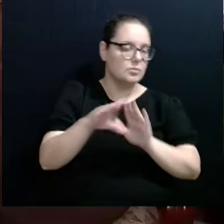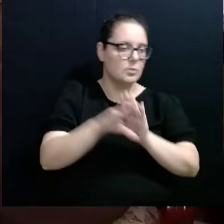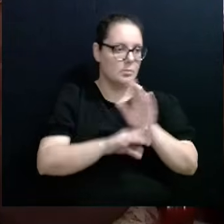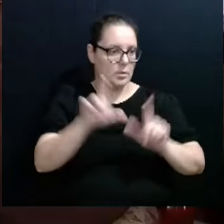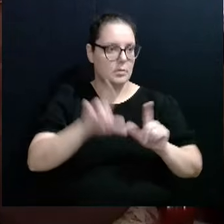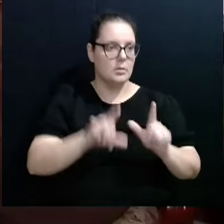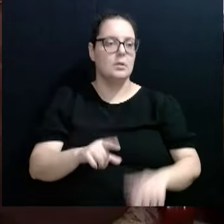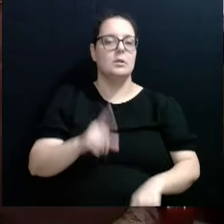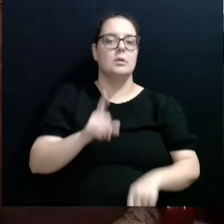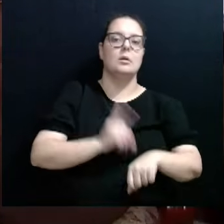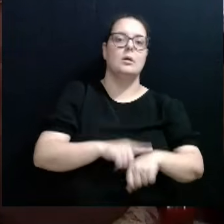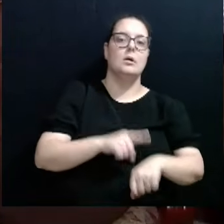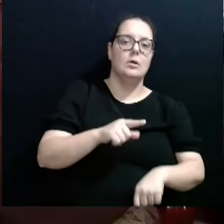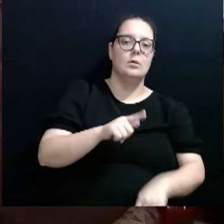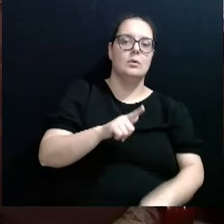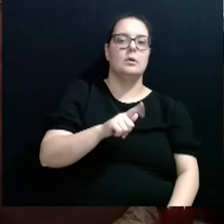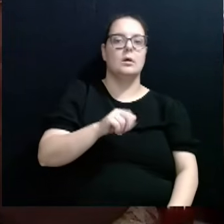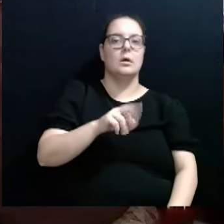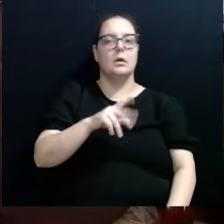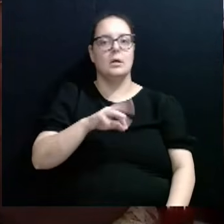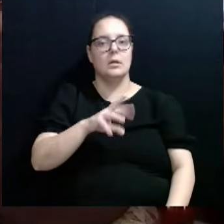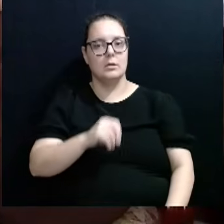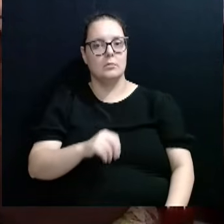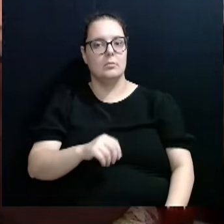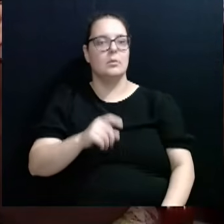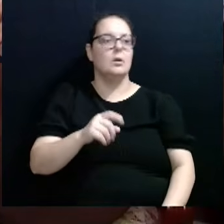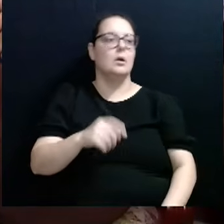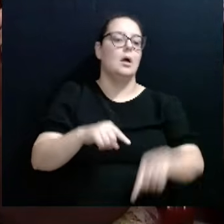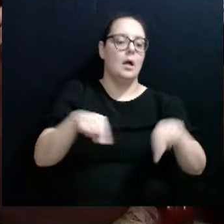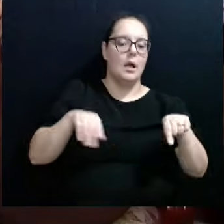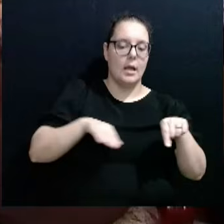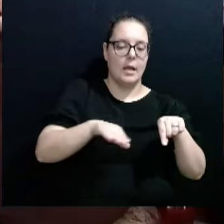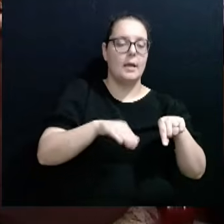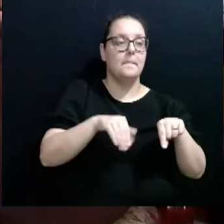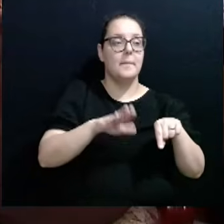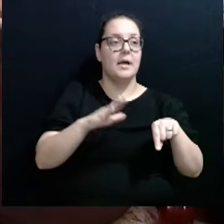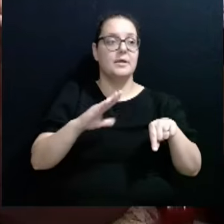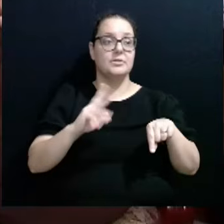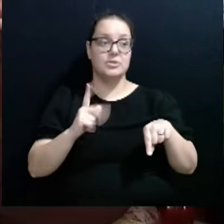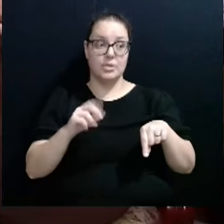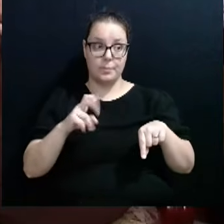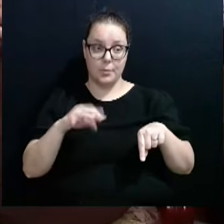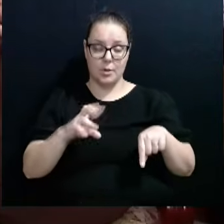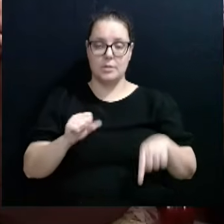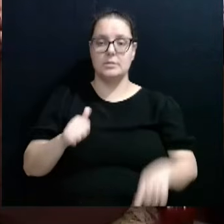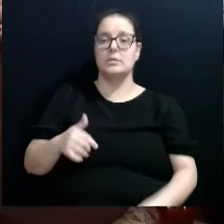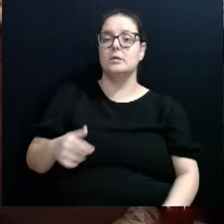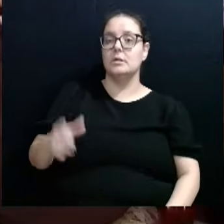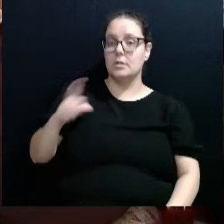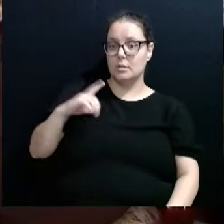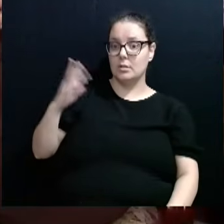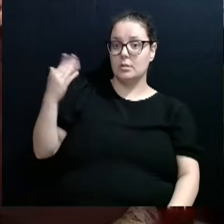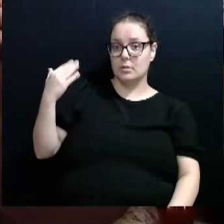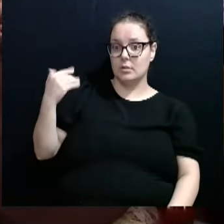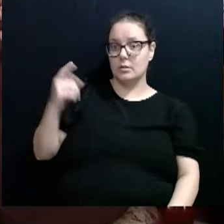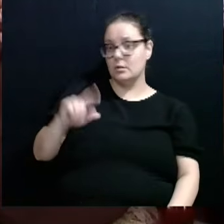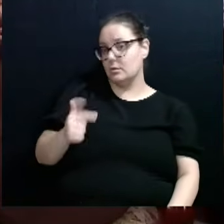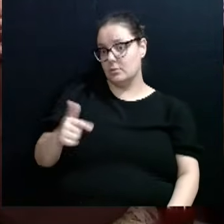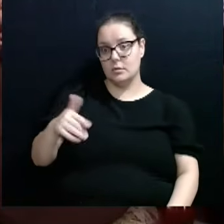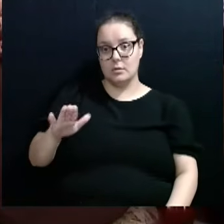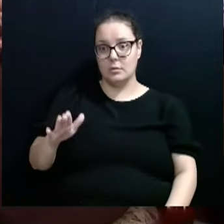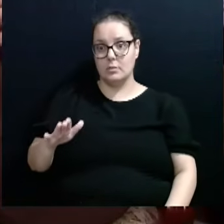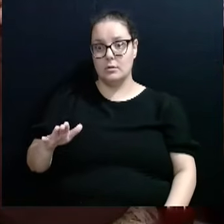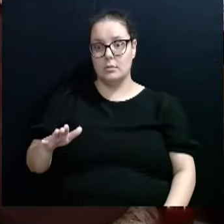a garagem mais charmosa. E aí eu tinha, que agora não tá tendo mais, ao meio-dia